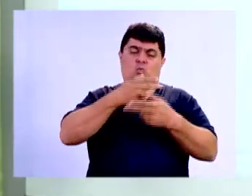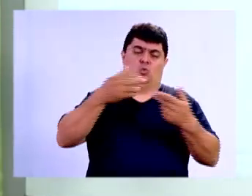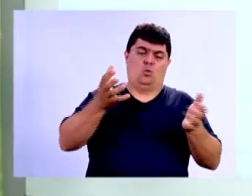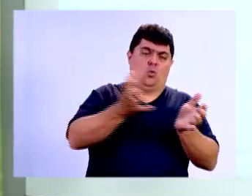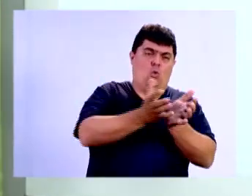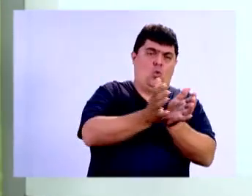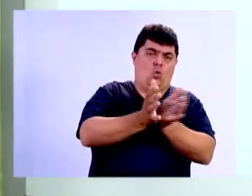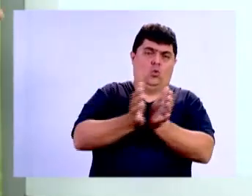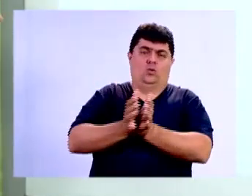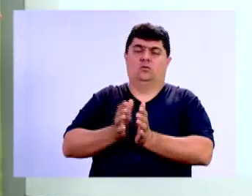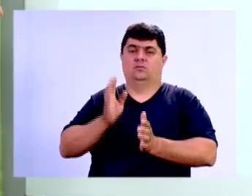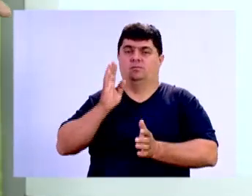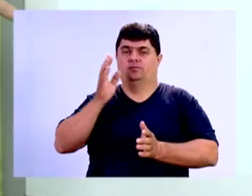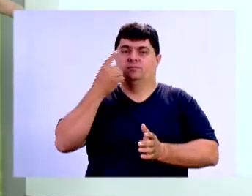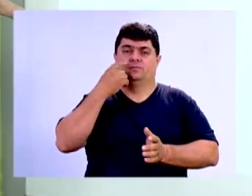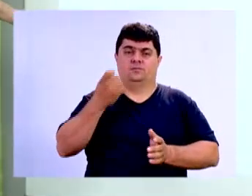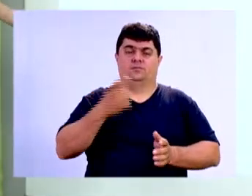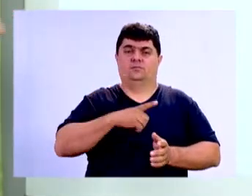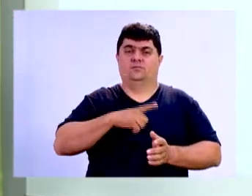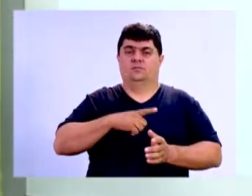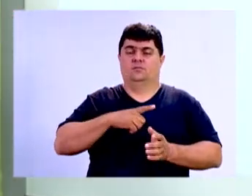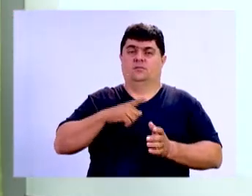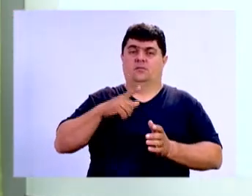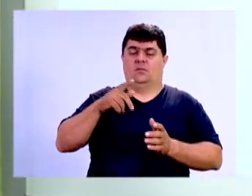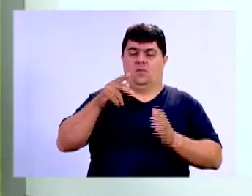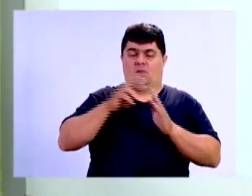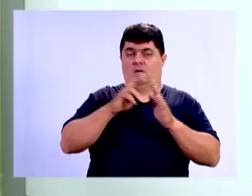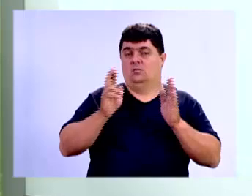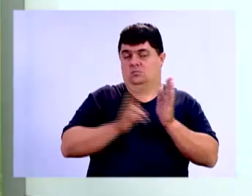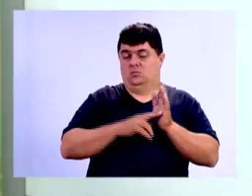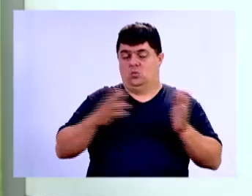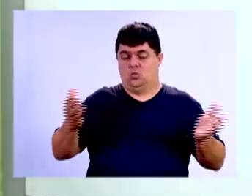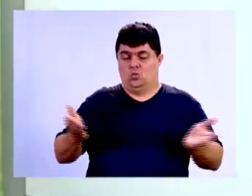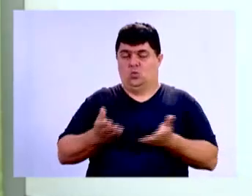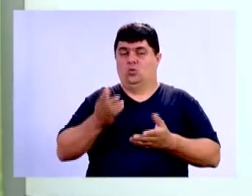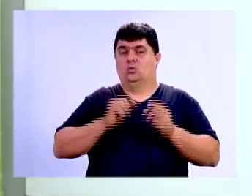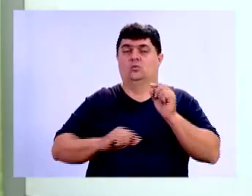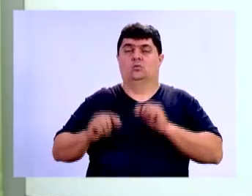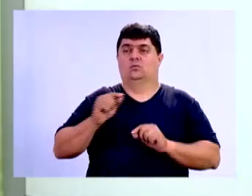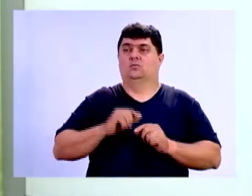objetos. É bem interessante, tá, gente? Existem padrões hoje, né?